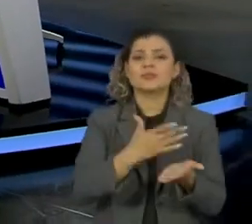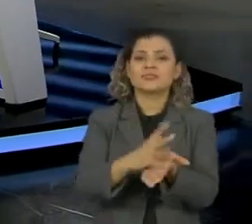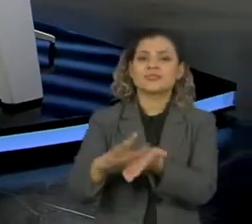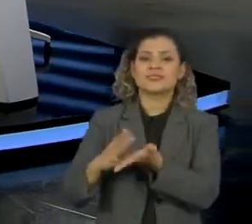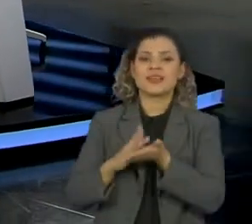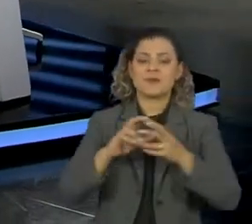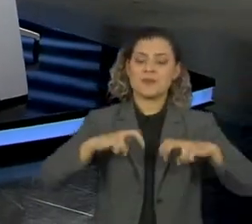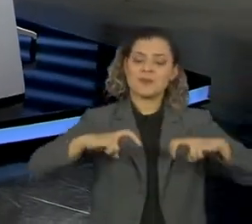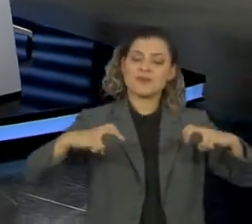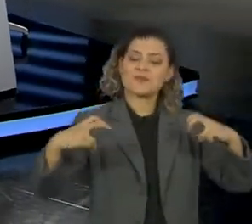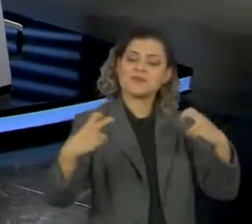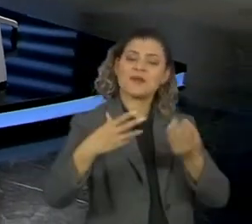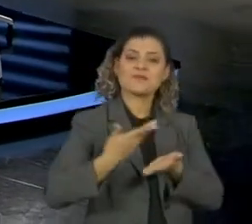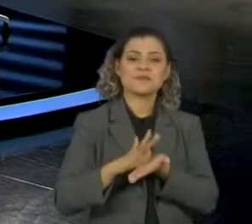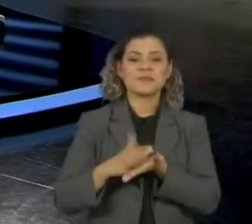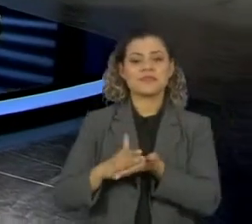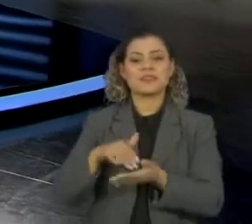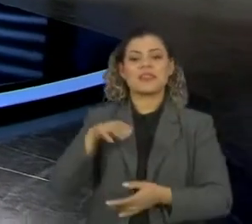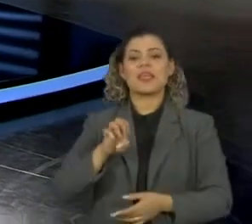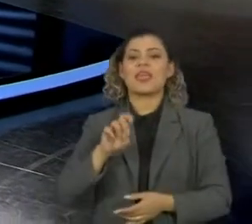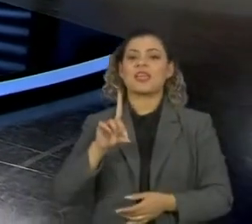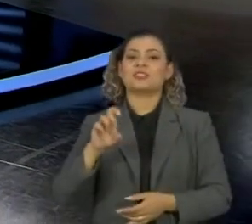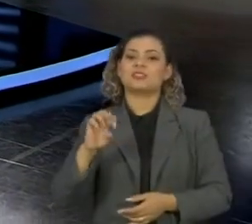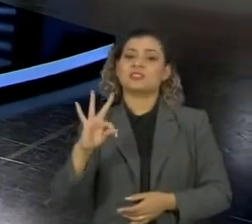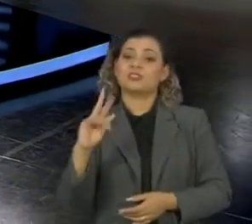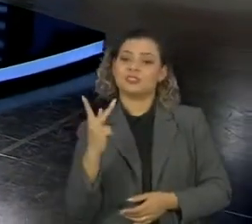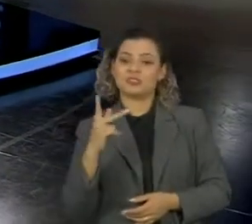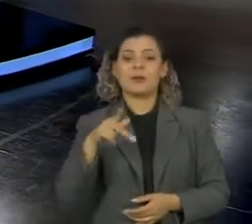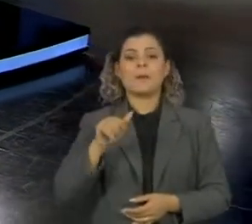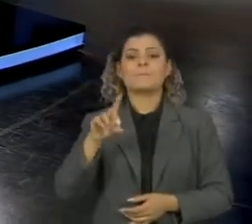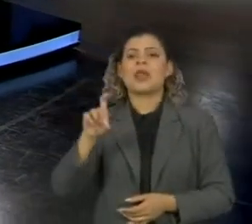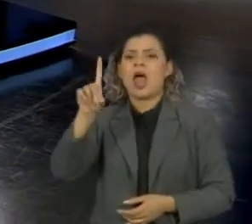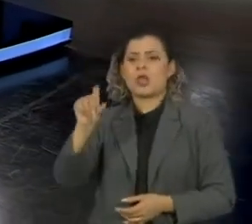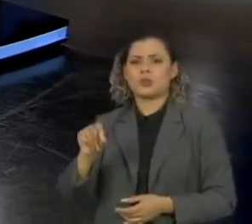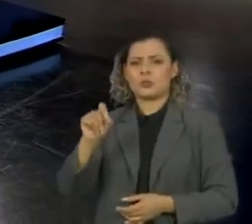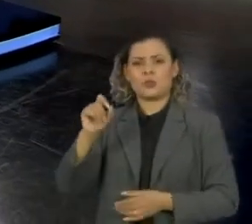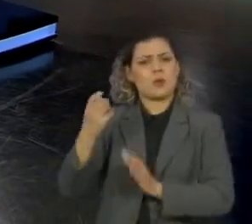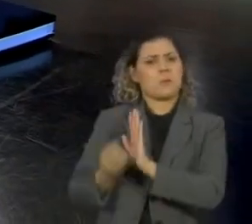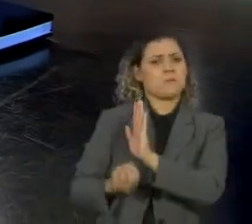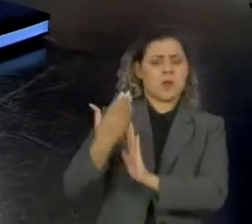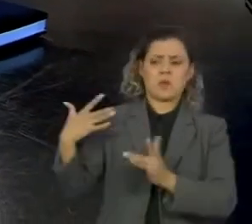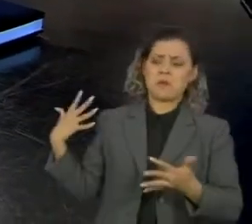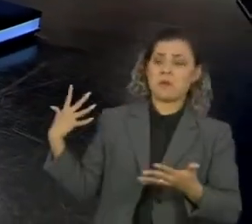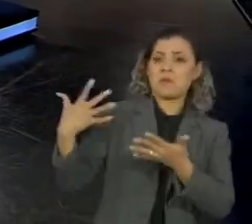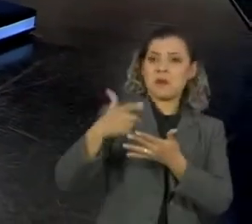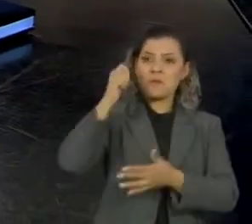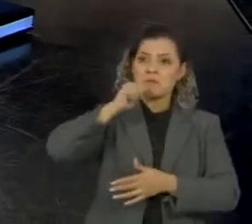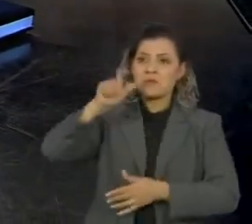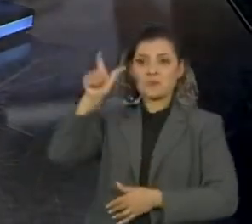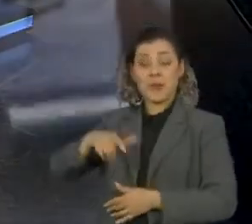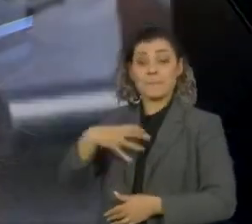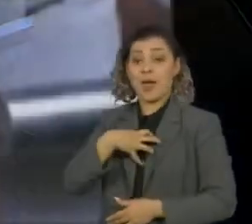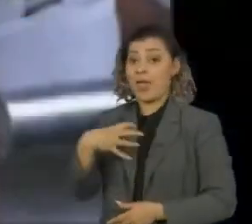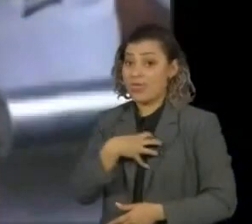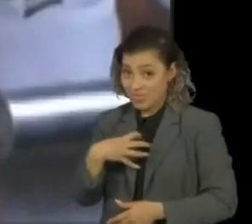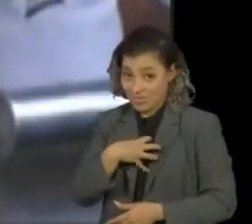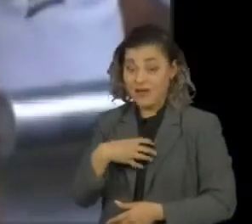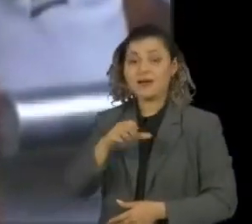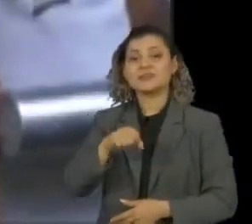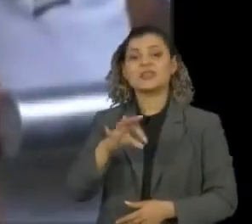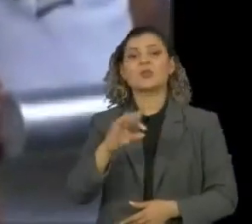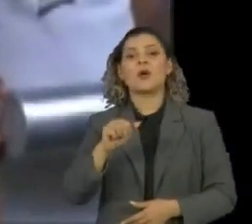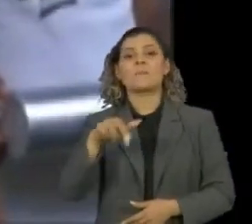na pessoa de Dona Edith do Prato. Festeira inveterada, a grande dama do recôncavo baiano saiu de Santo Amaro